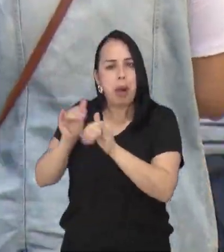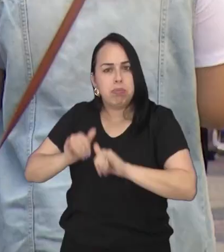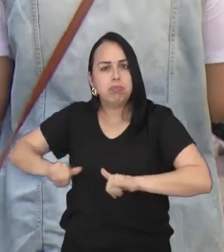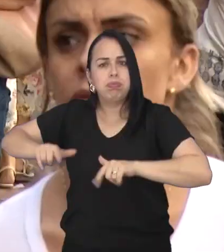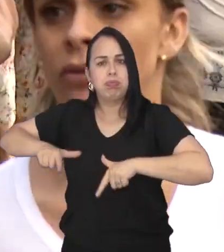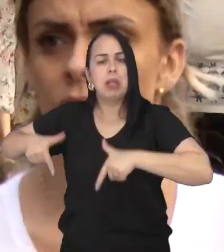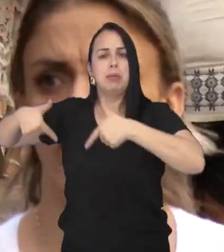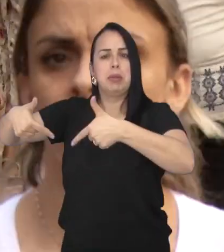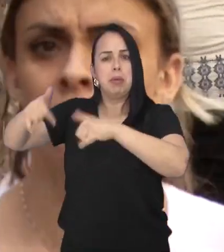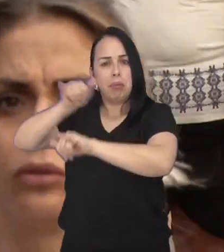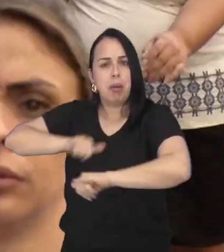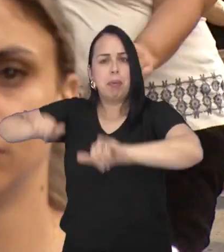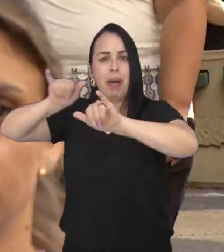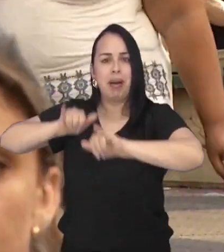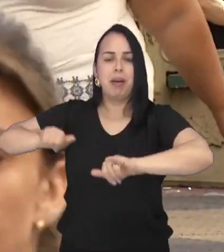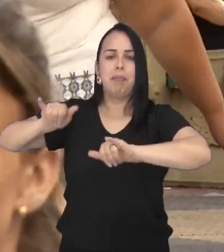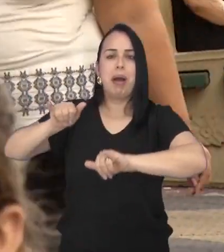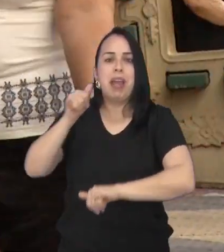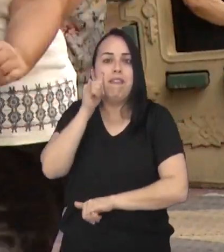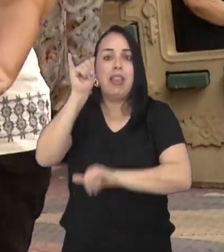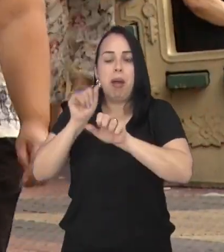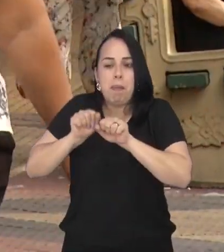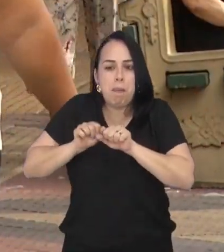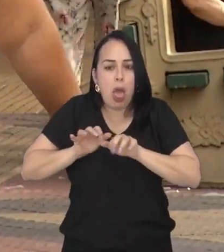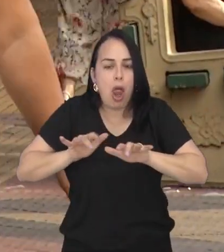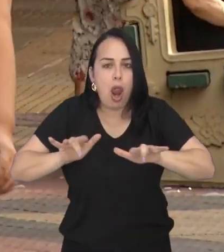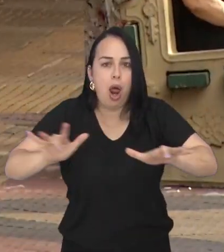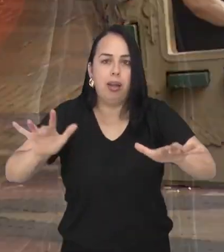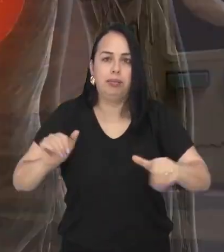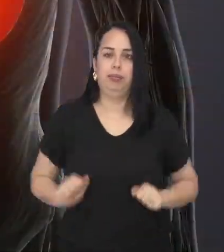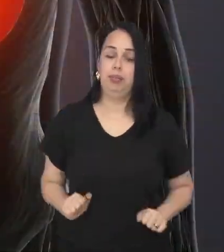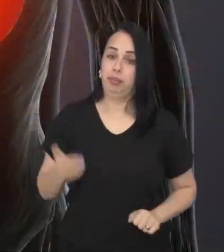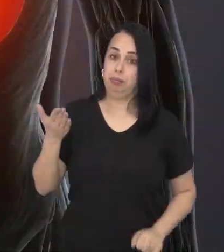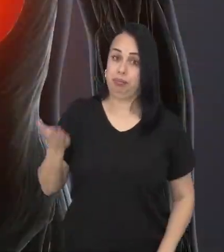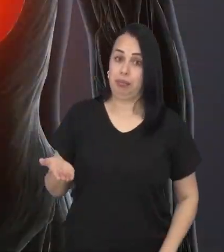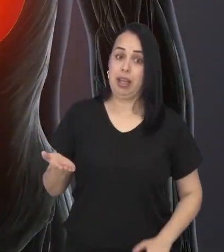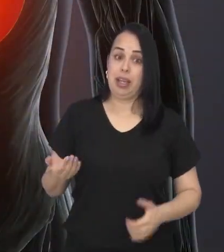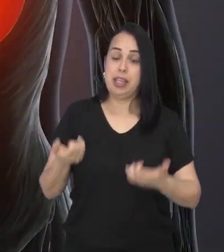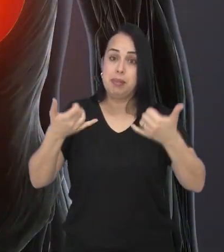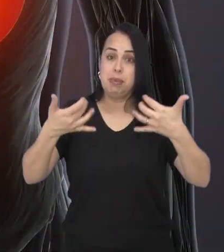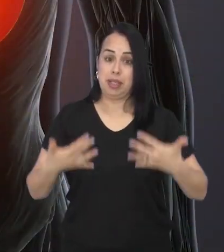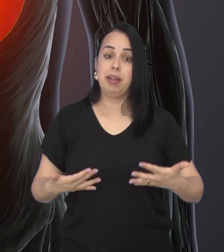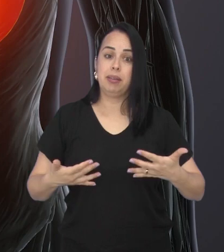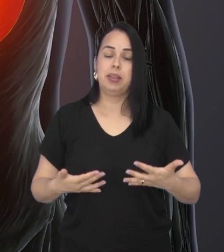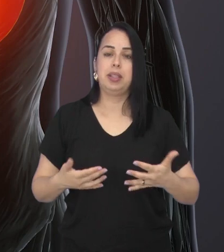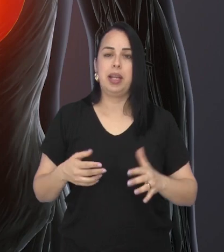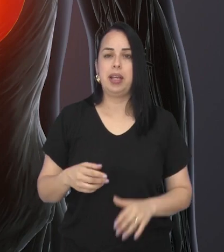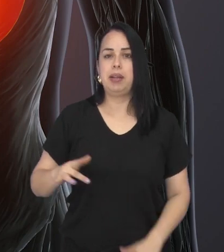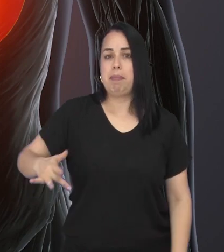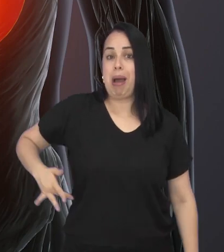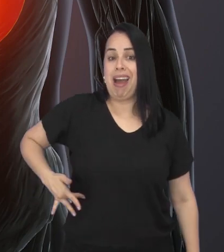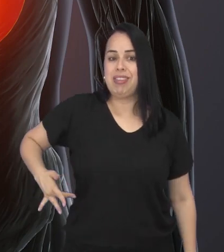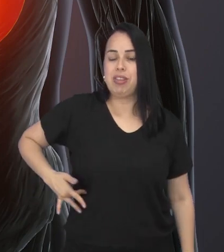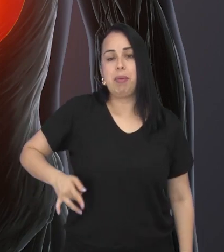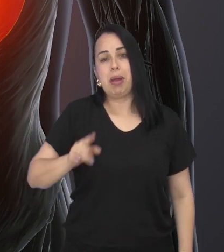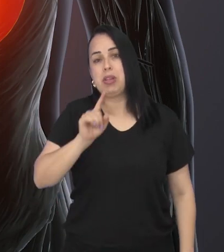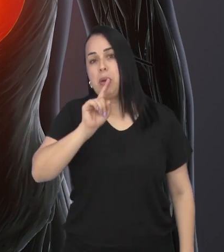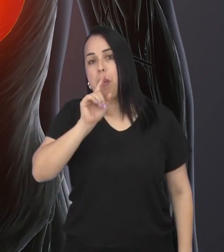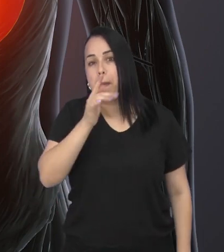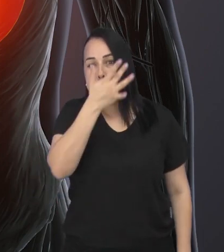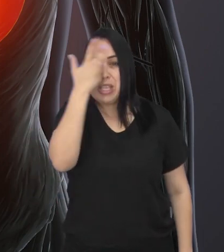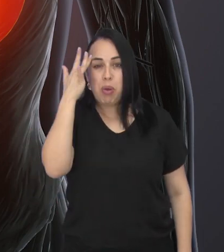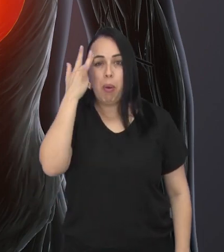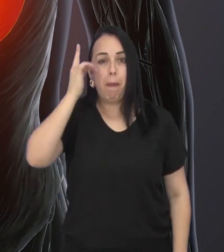iniciativa para melhorar o enfrentamento Global da doença segundo a entidade a hepatite causa mais de